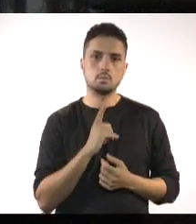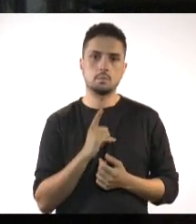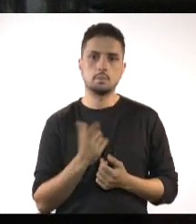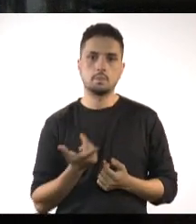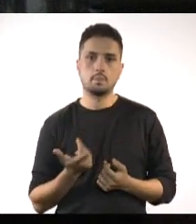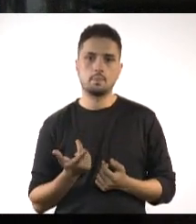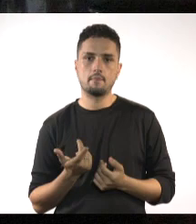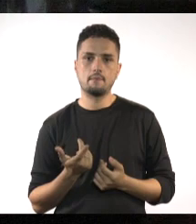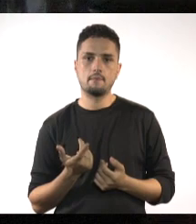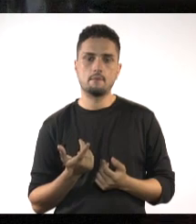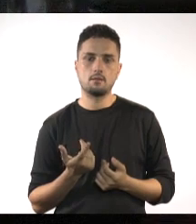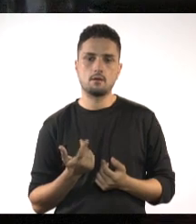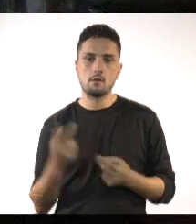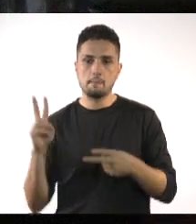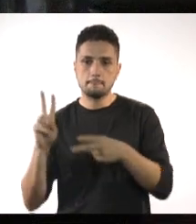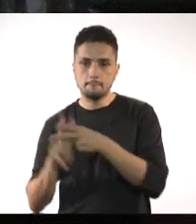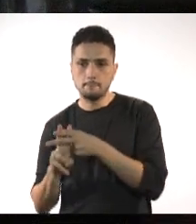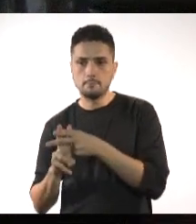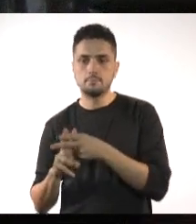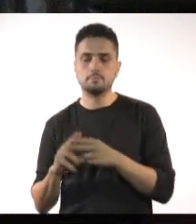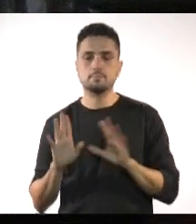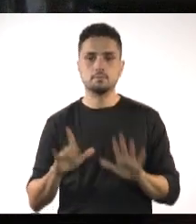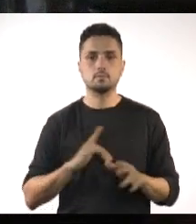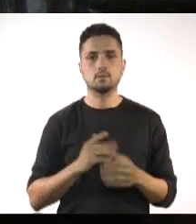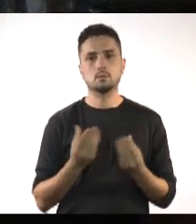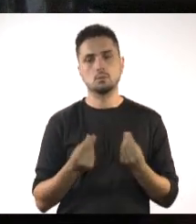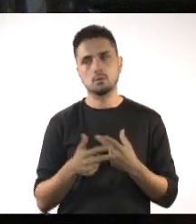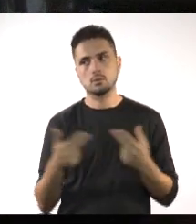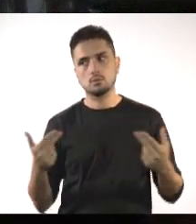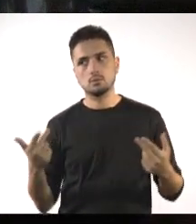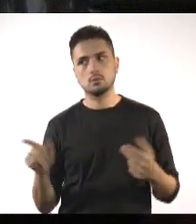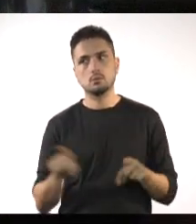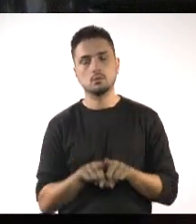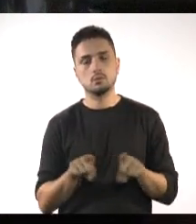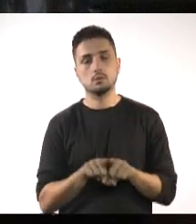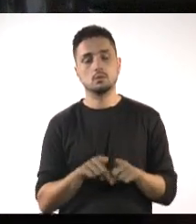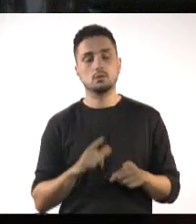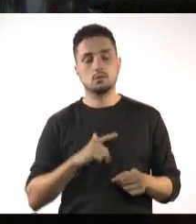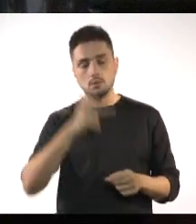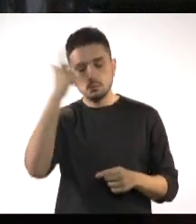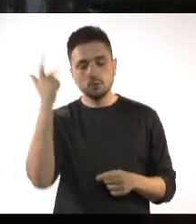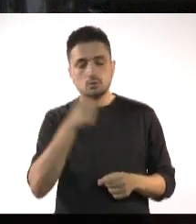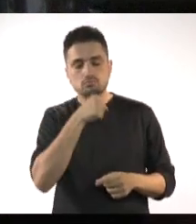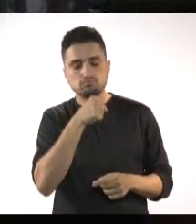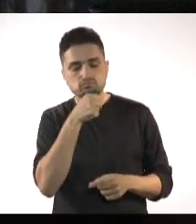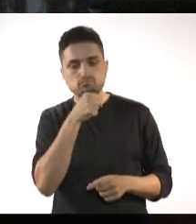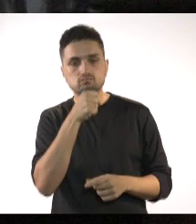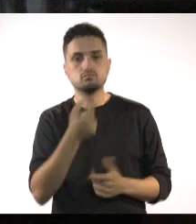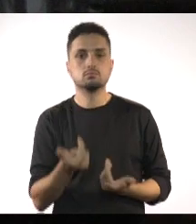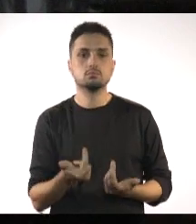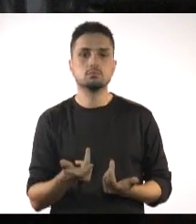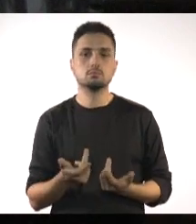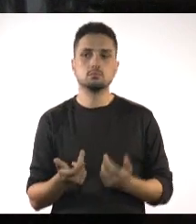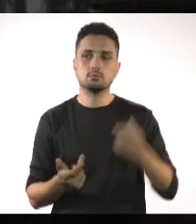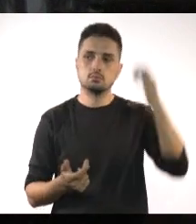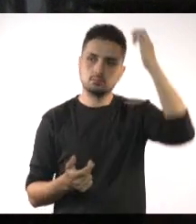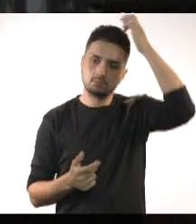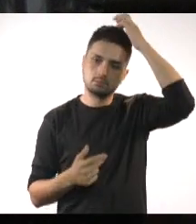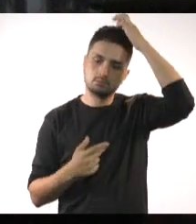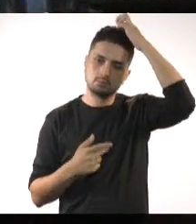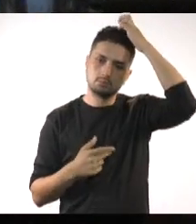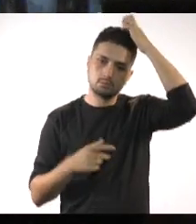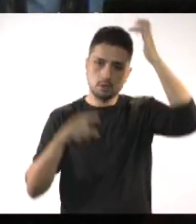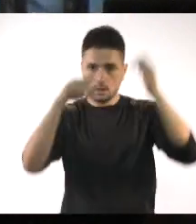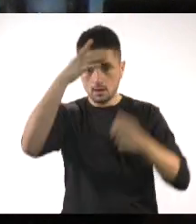que são privados de liberdade, mas tantas outras também, como pessoa idosa, como a questão das pessoas moradores de